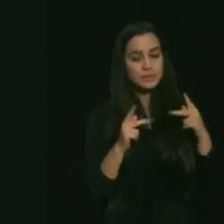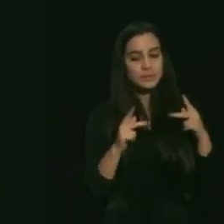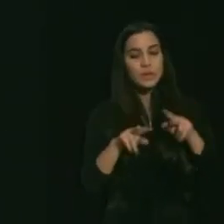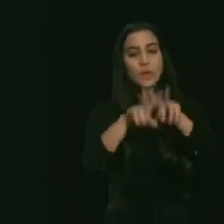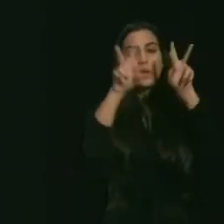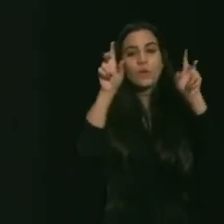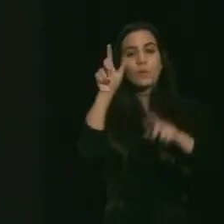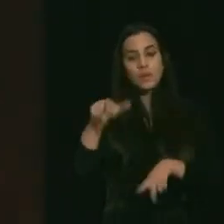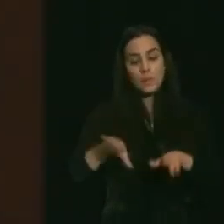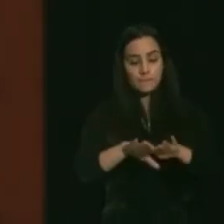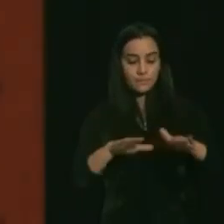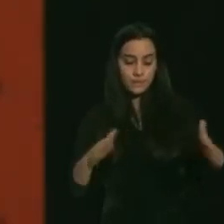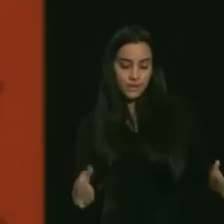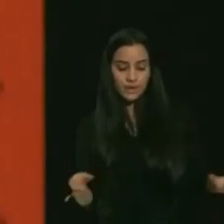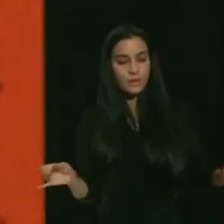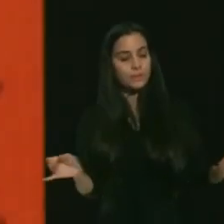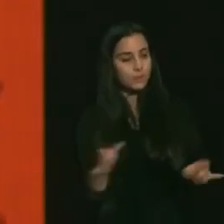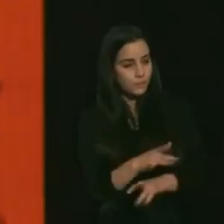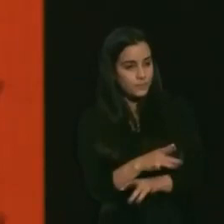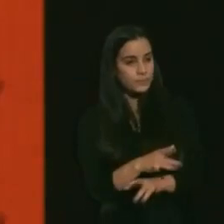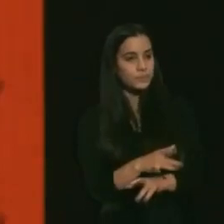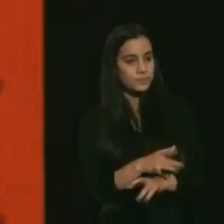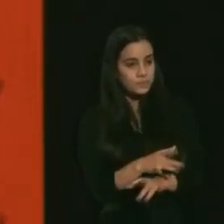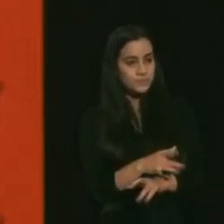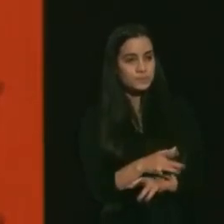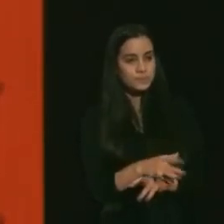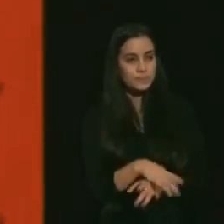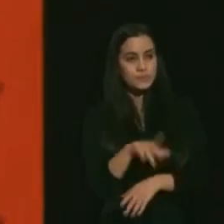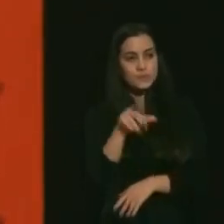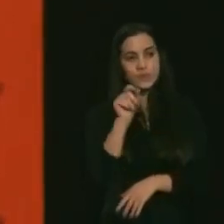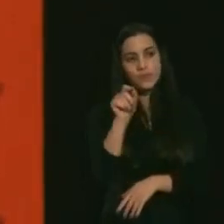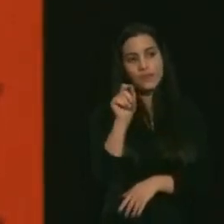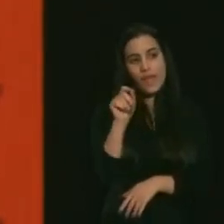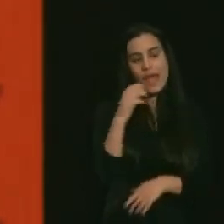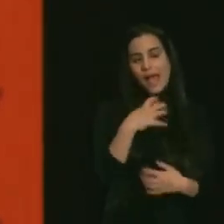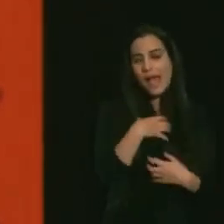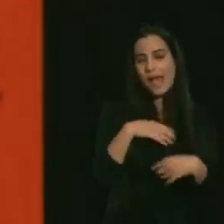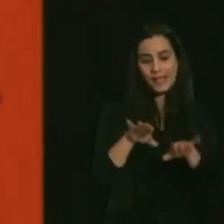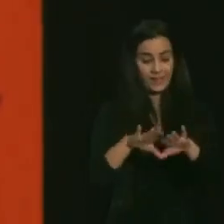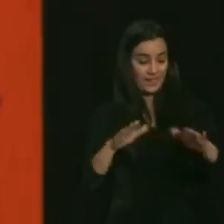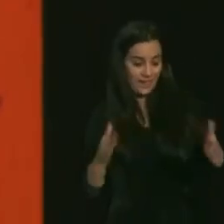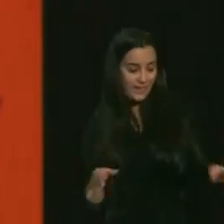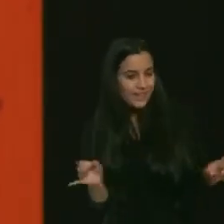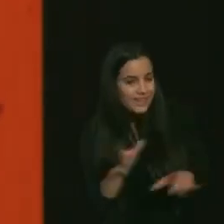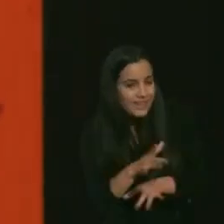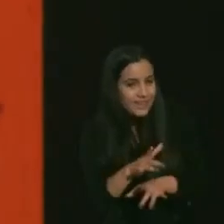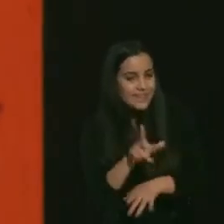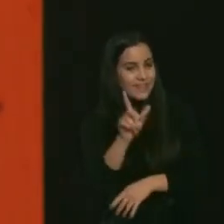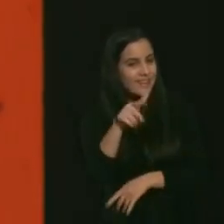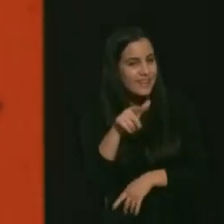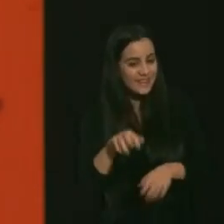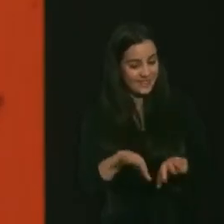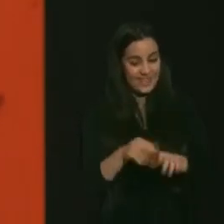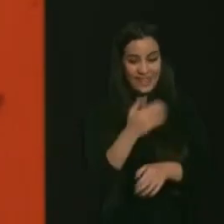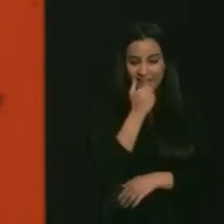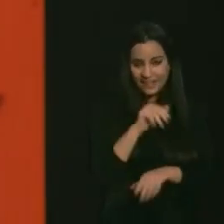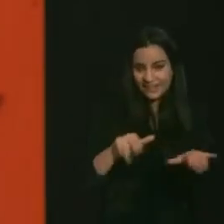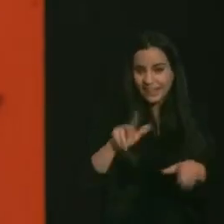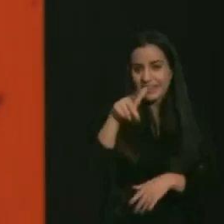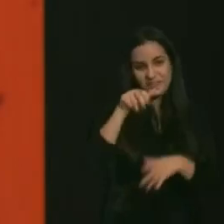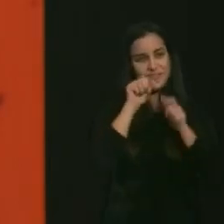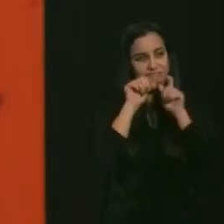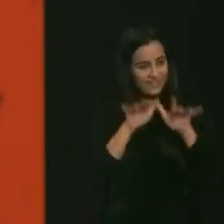chamada Tá na Mesa. É quando você ouve esse som lá na sua casa, tá na mesa, é uma